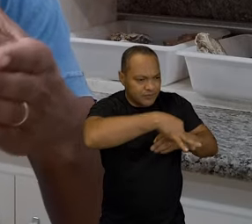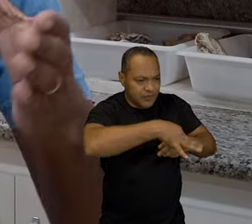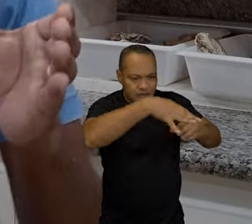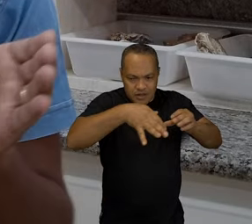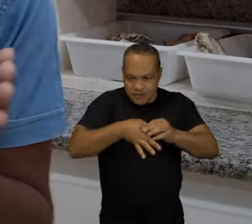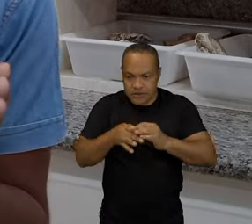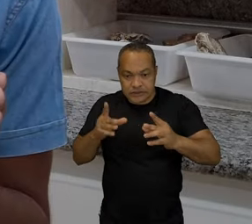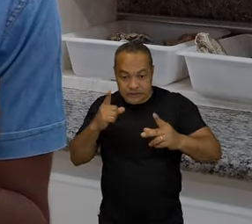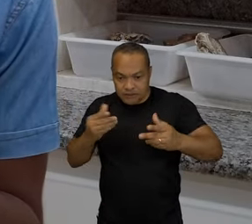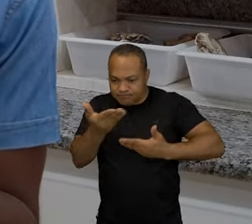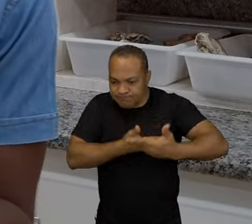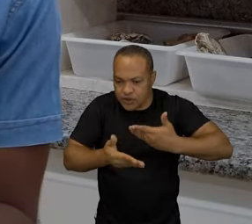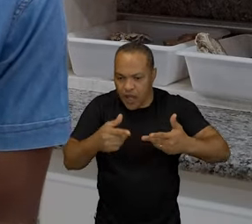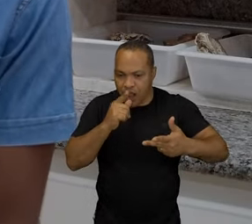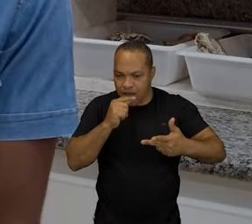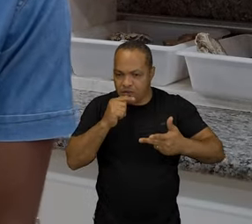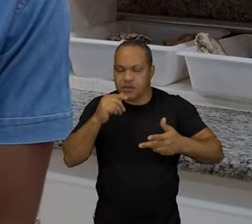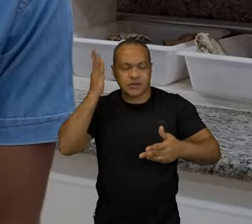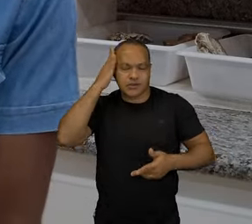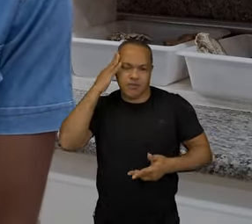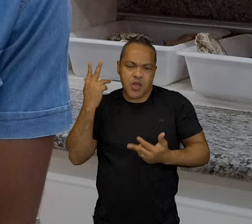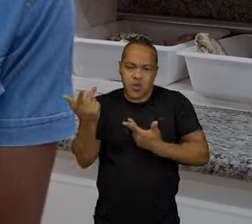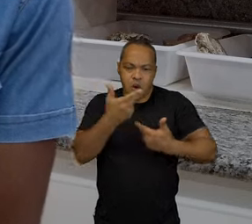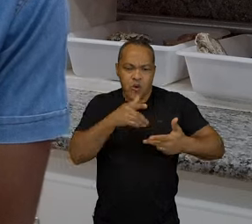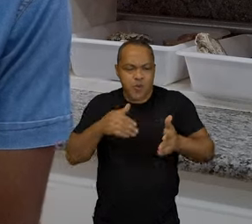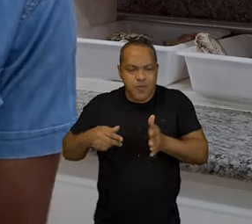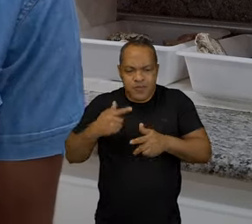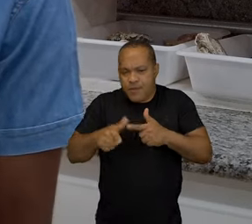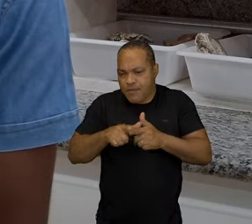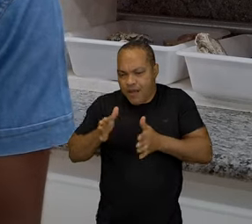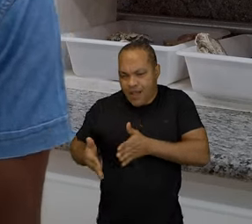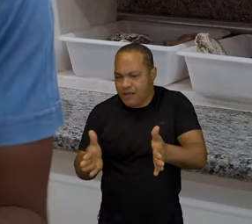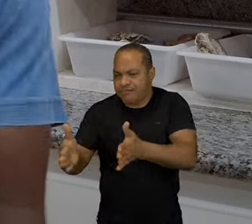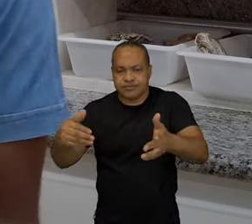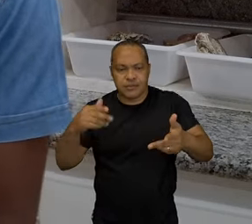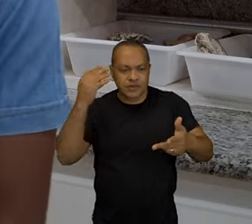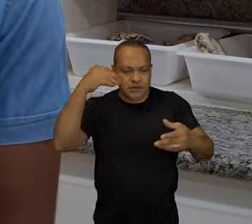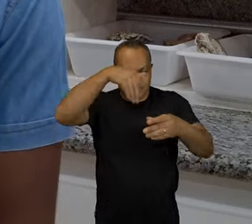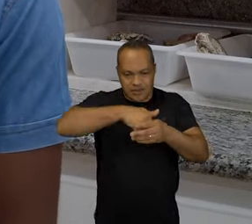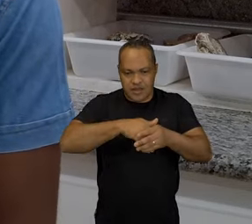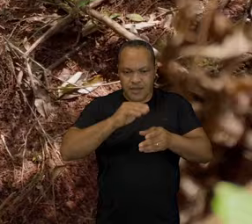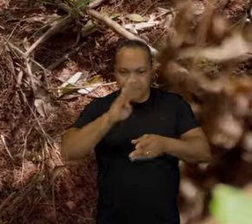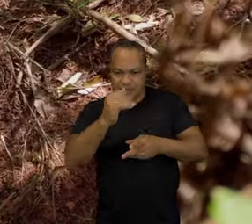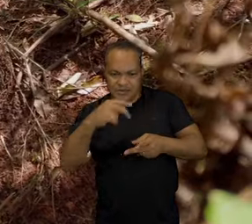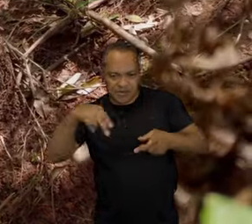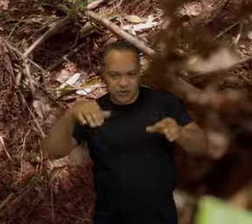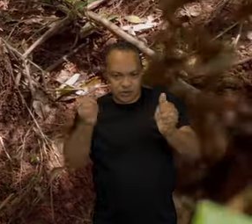dentro desses divisores de água vai se refletir diretamente nos cursos hídricos presentes dentro dessa bacia